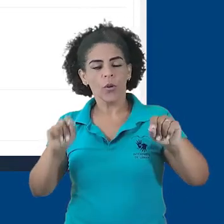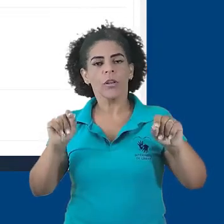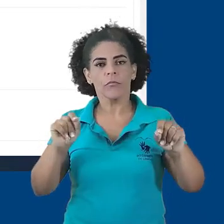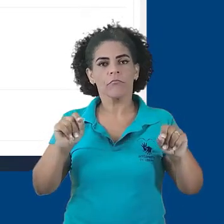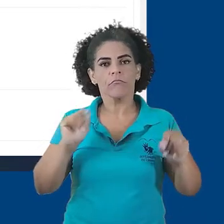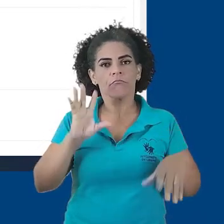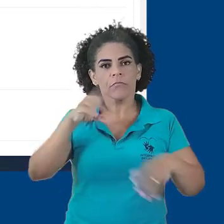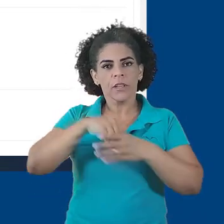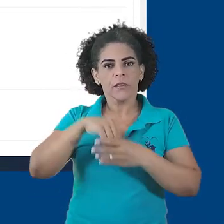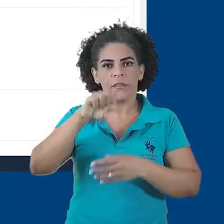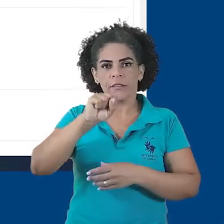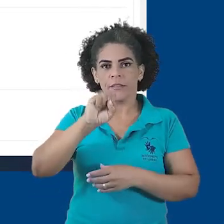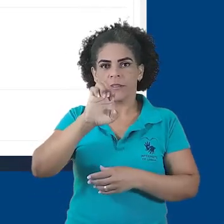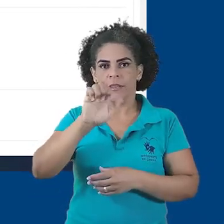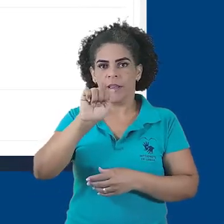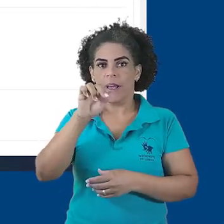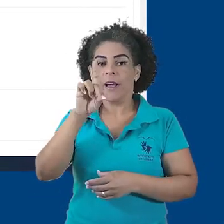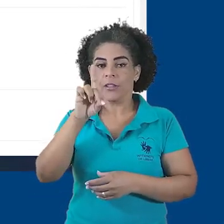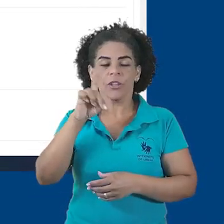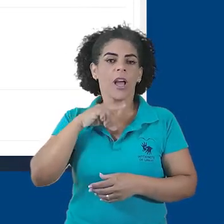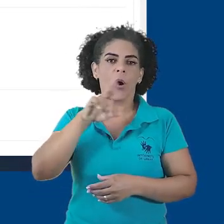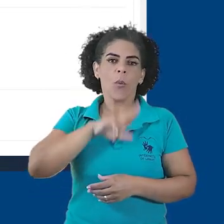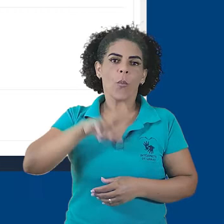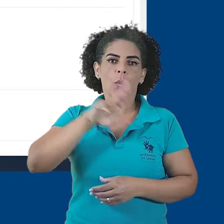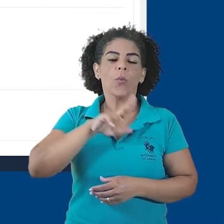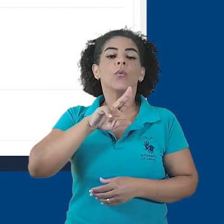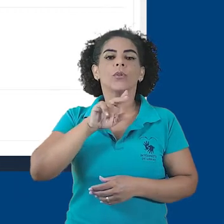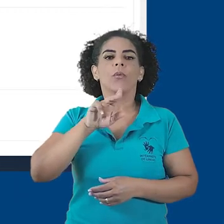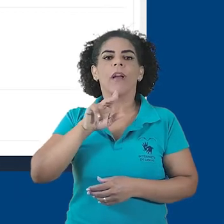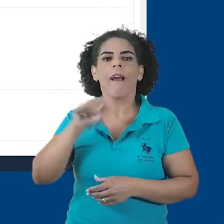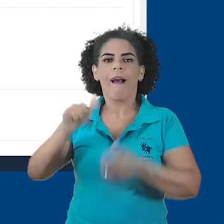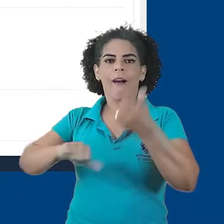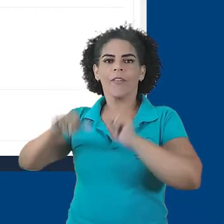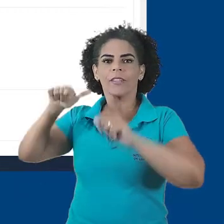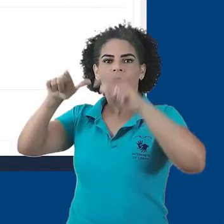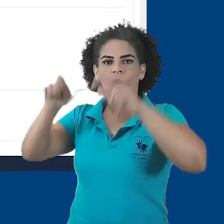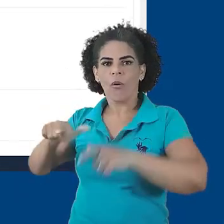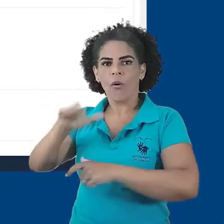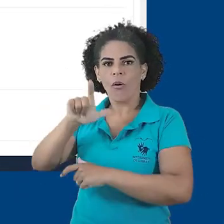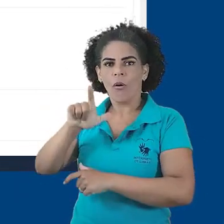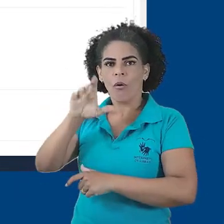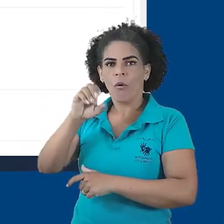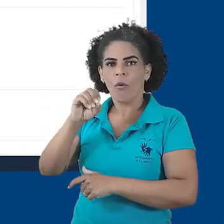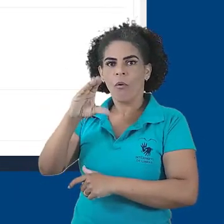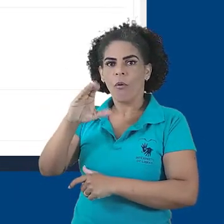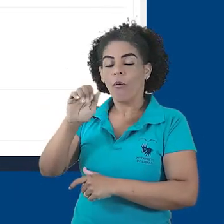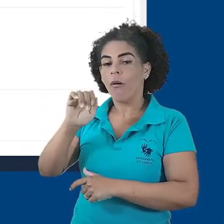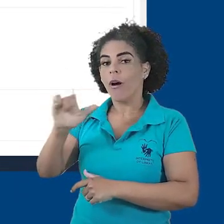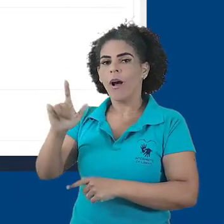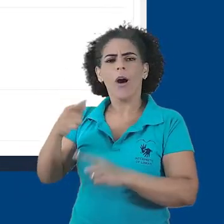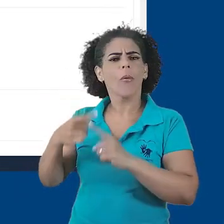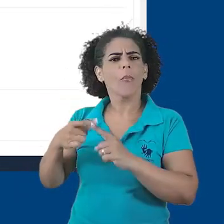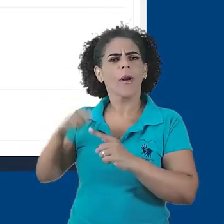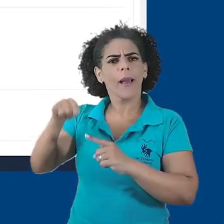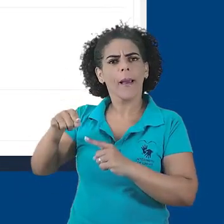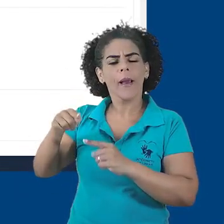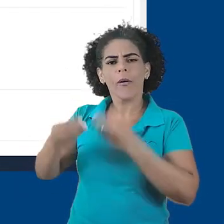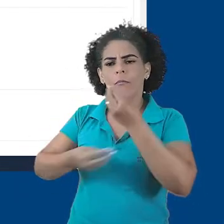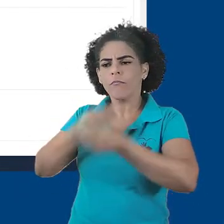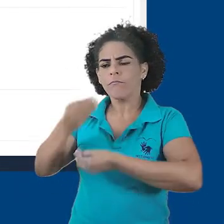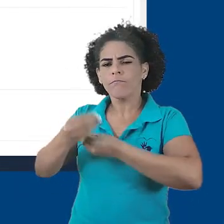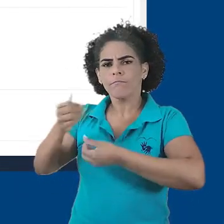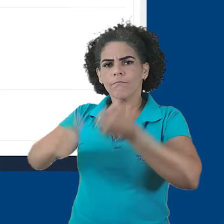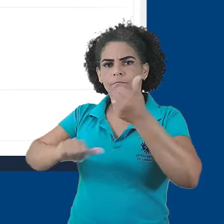comum dentro da CA de hoje tem sido usar a avaliação local. Por quê? Porque o método